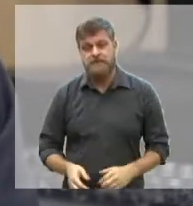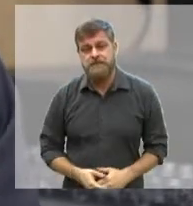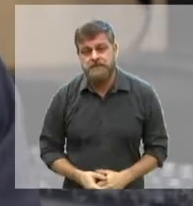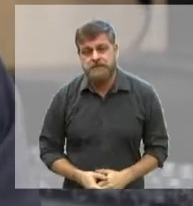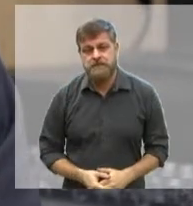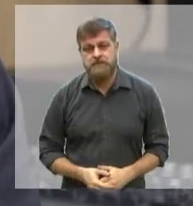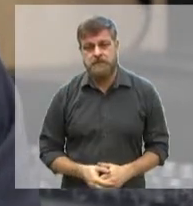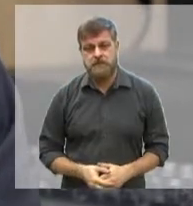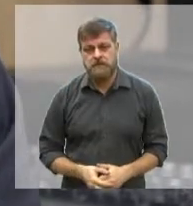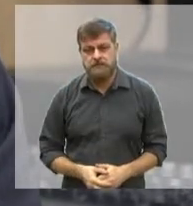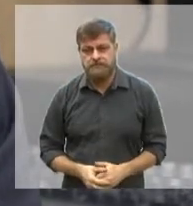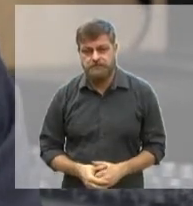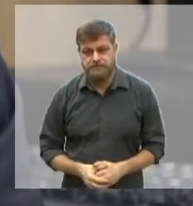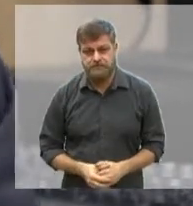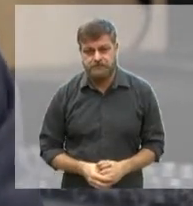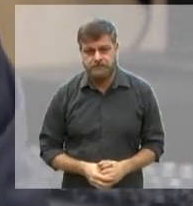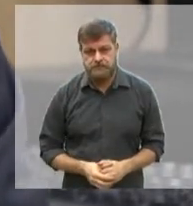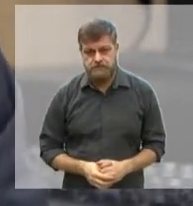A